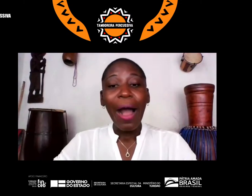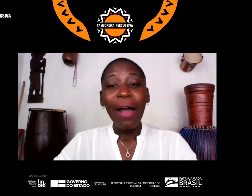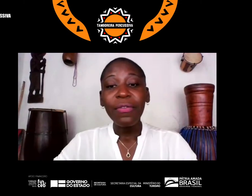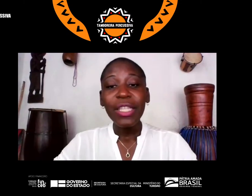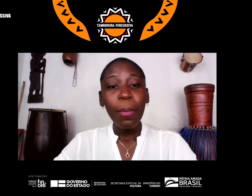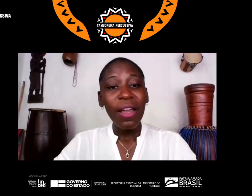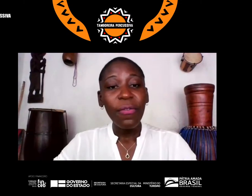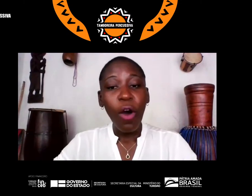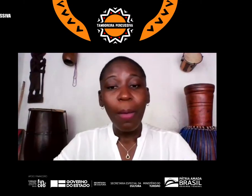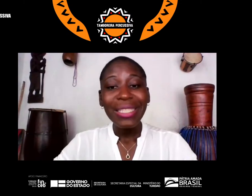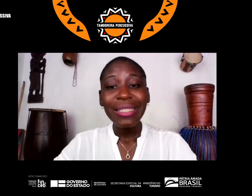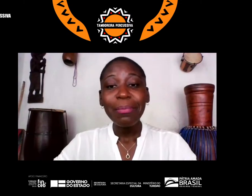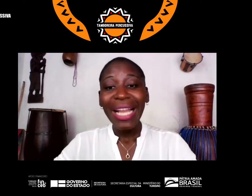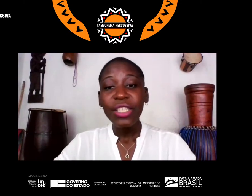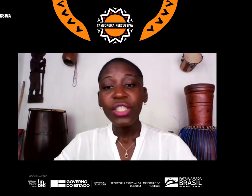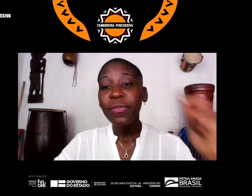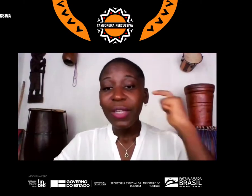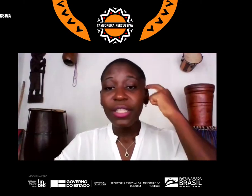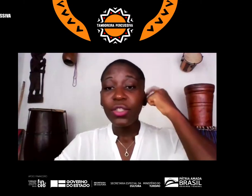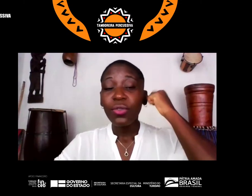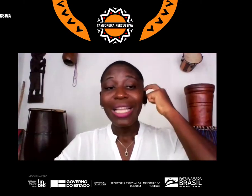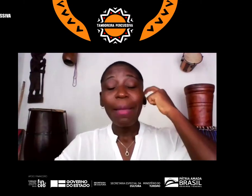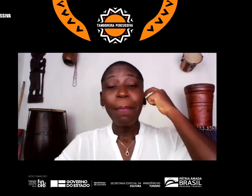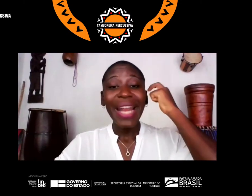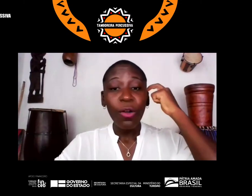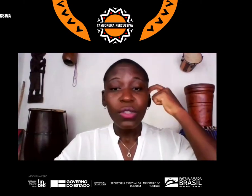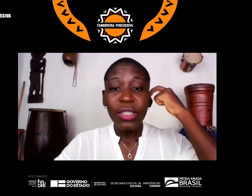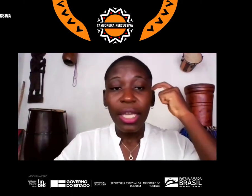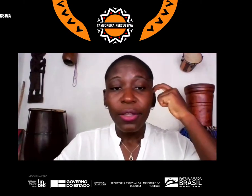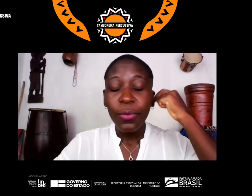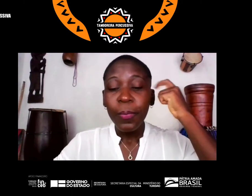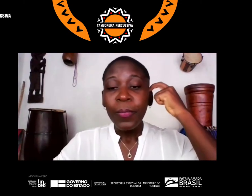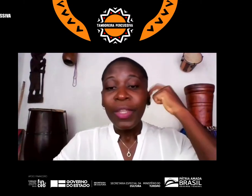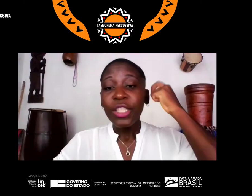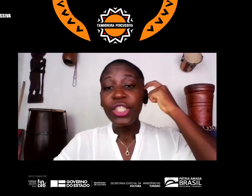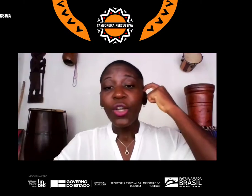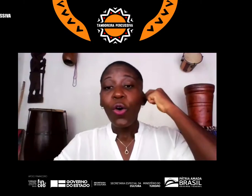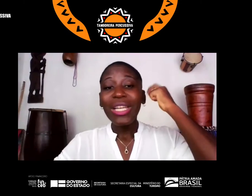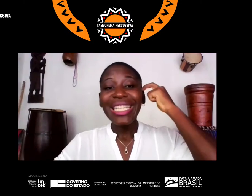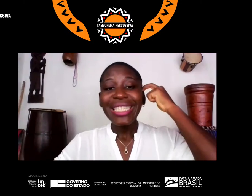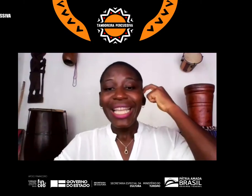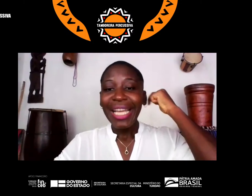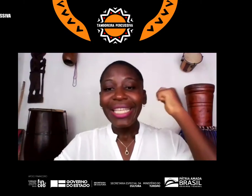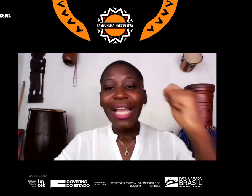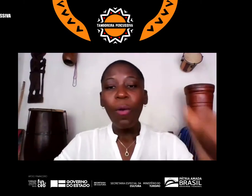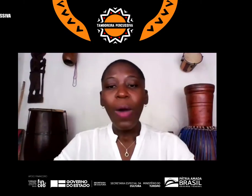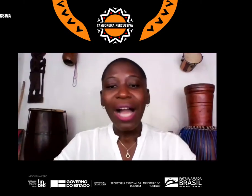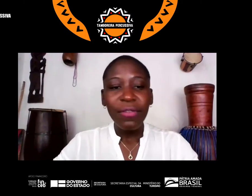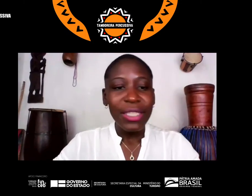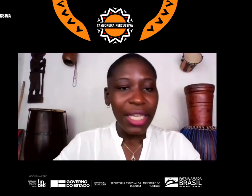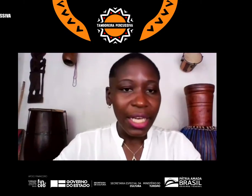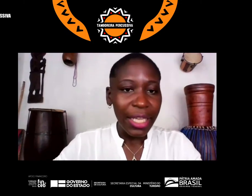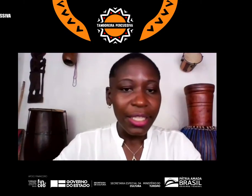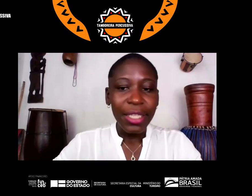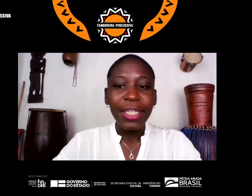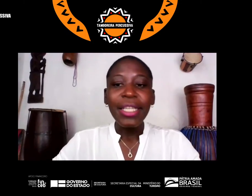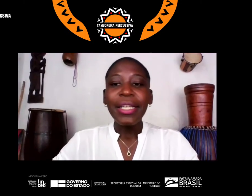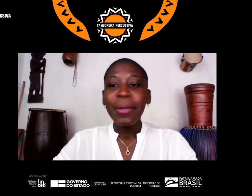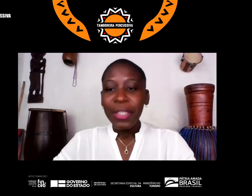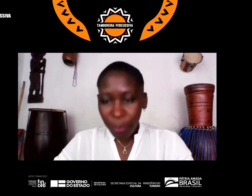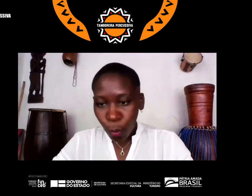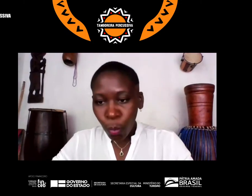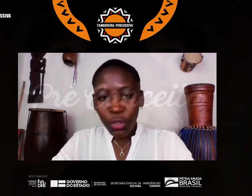Rui, a vídeo performance magnífica intitulada Preconceito, de Olinda e Auá